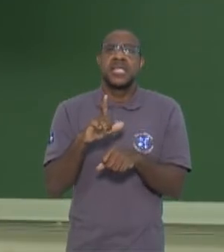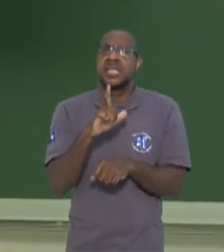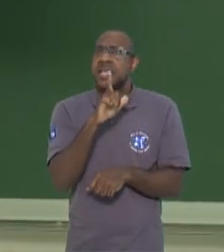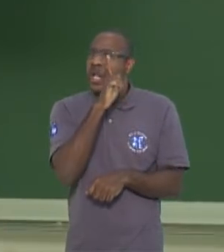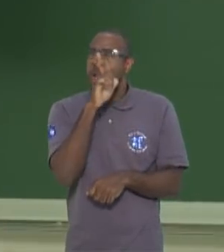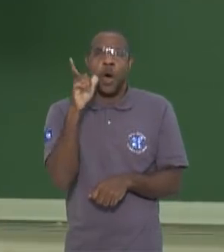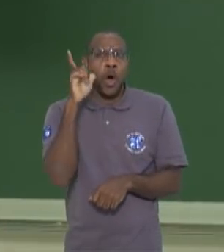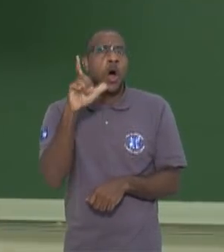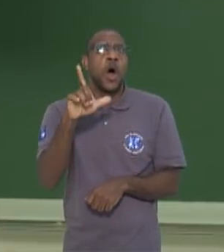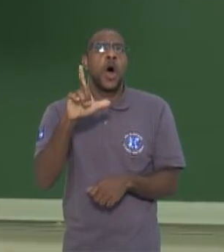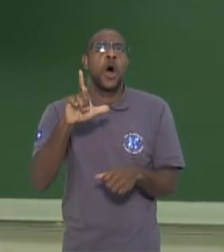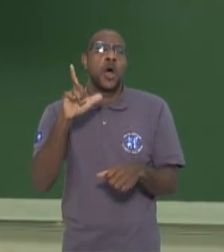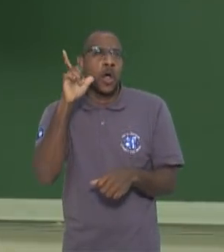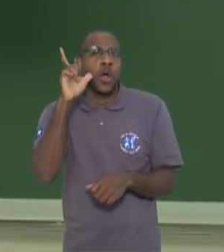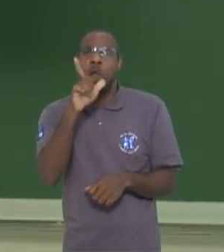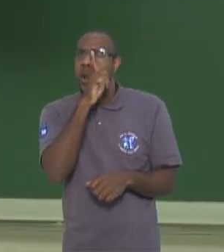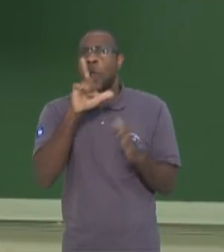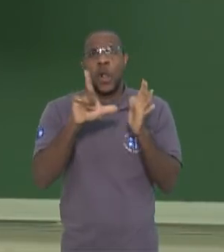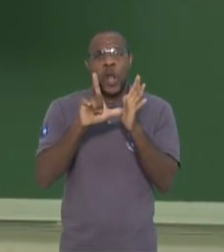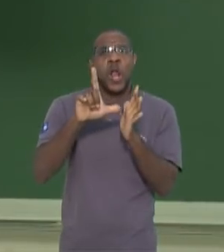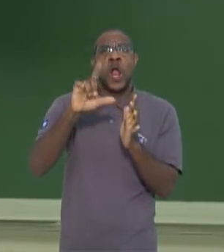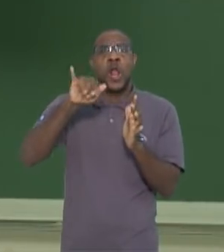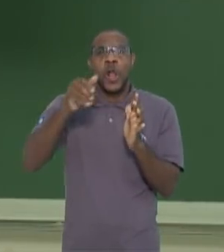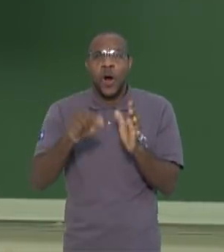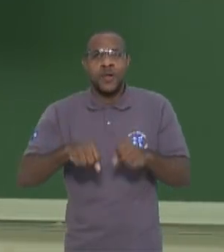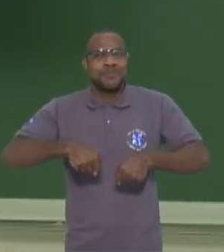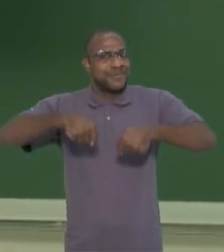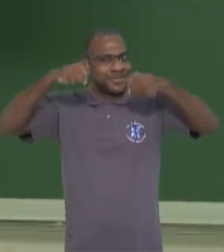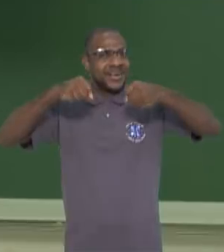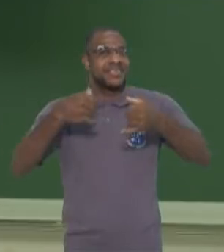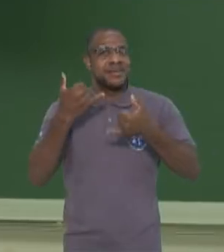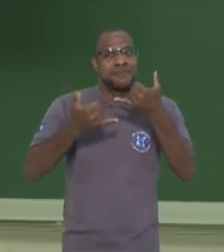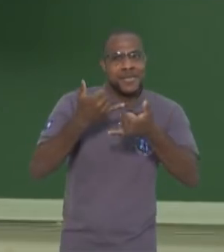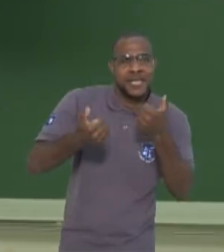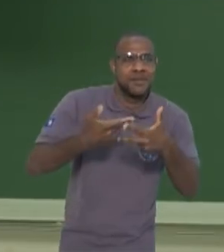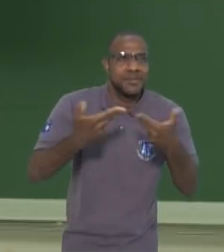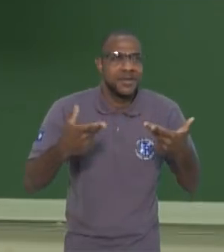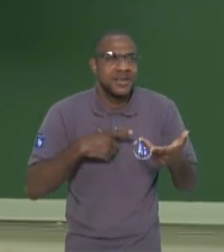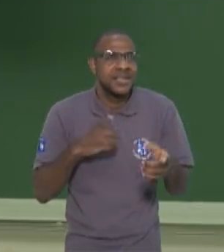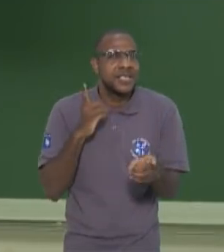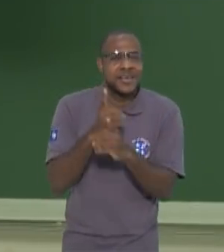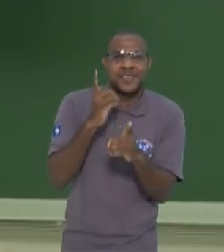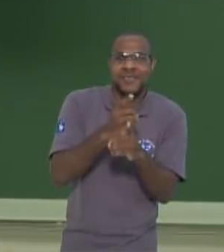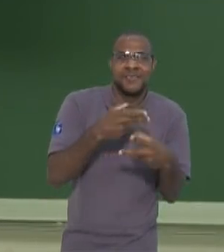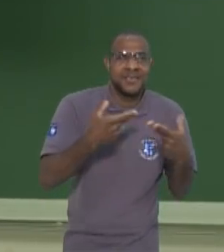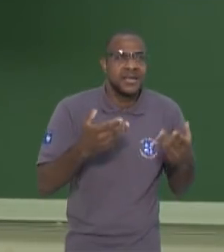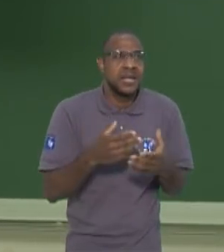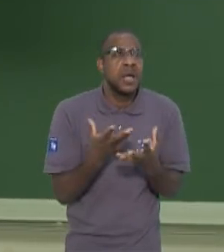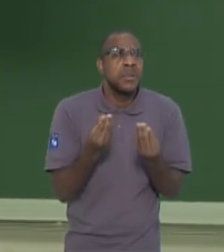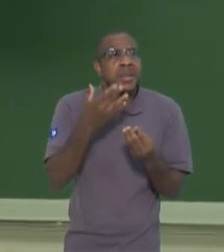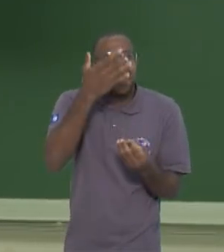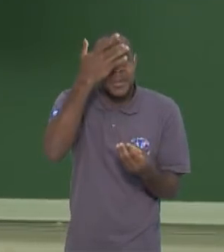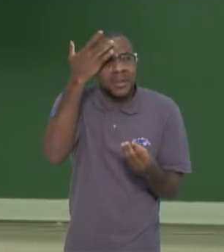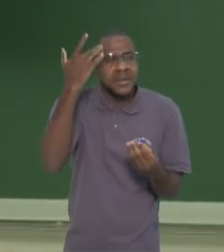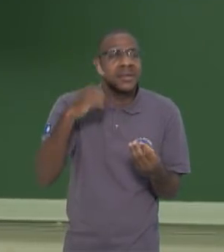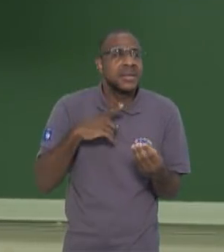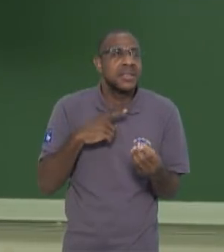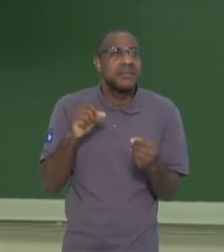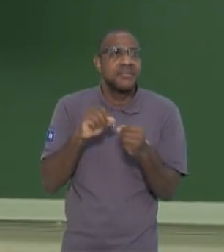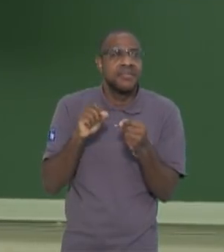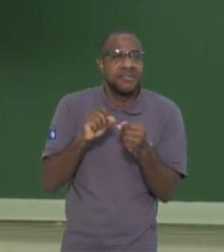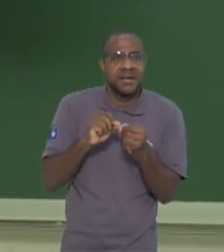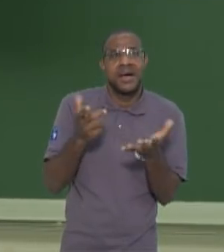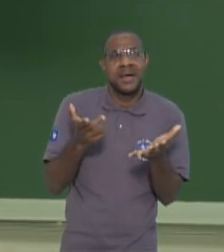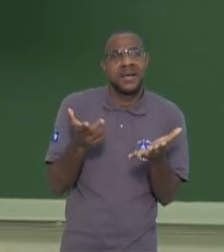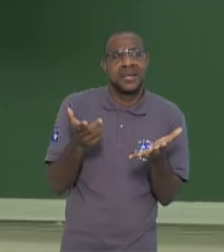designers, artistas. Às vezes se encontra no mercado e tem muita gente mesmo que produz em casa.